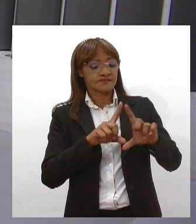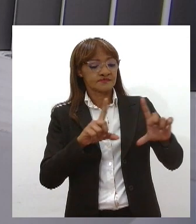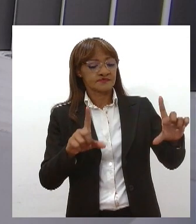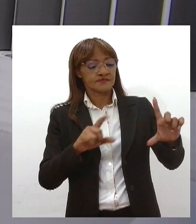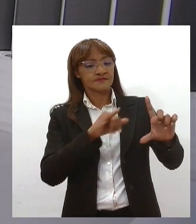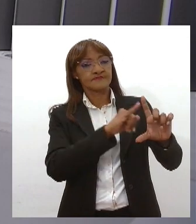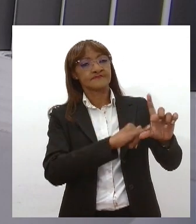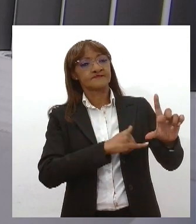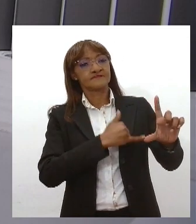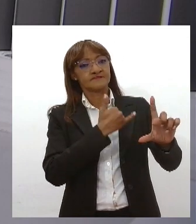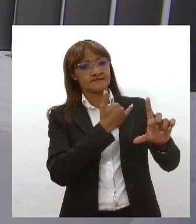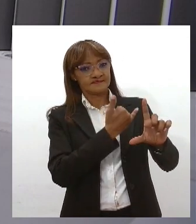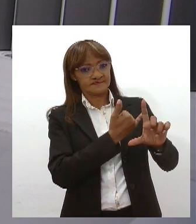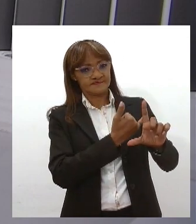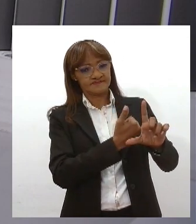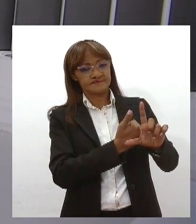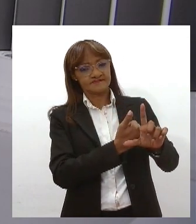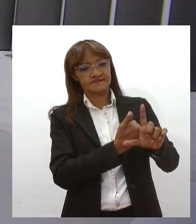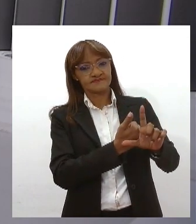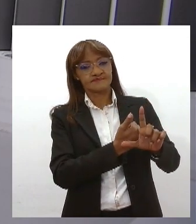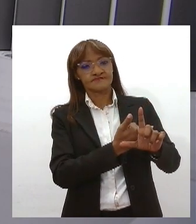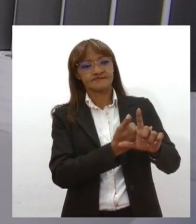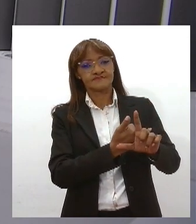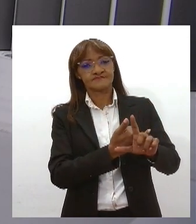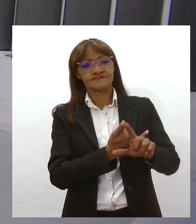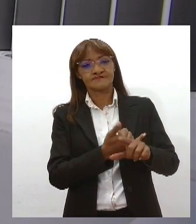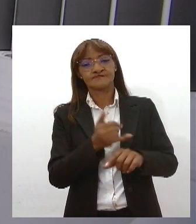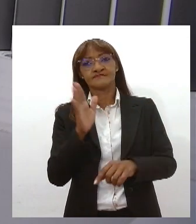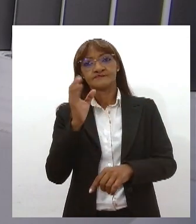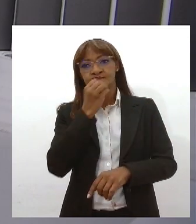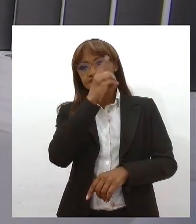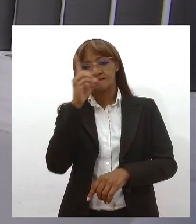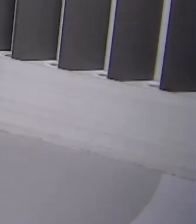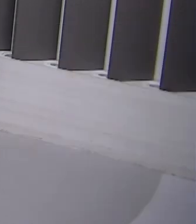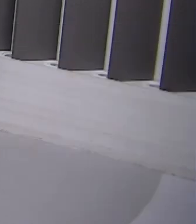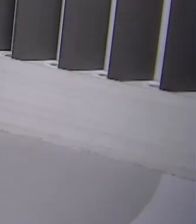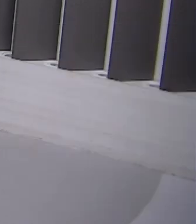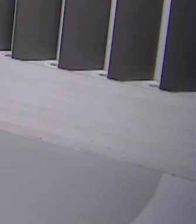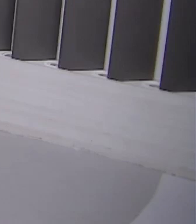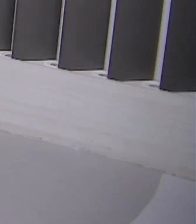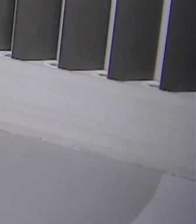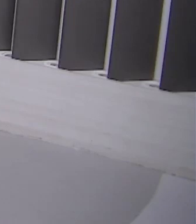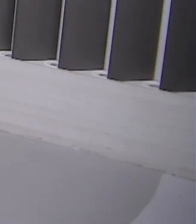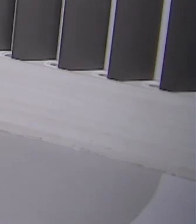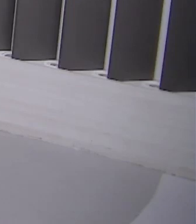também acessa o nosso canal no YouTube. Um bom dia para você e até amanhã.